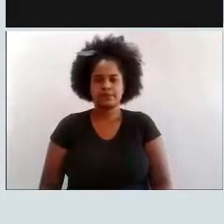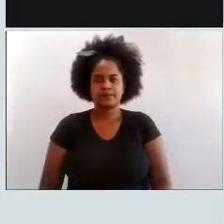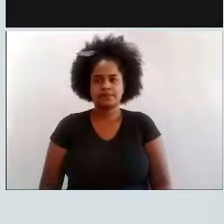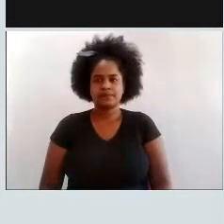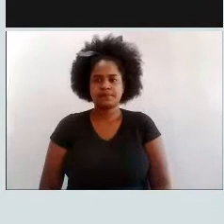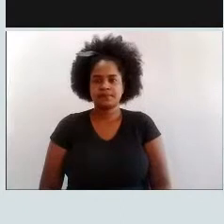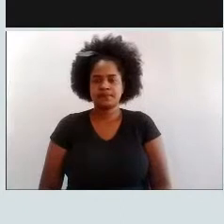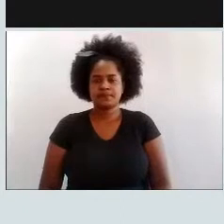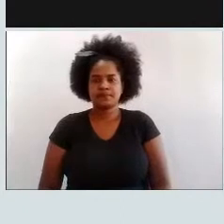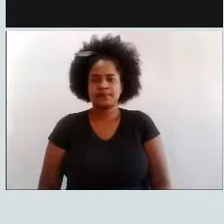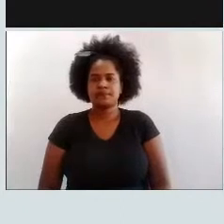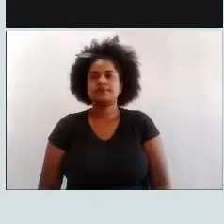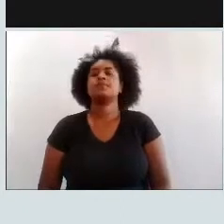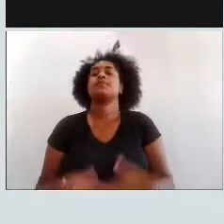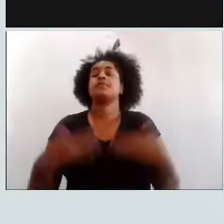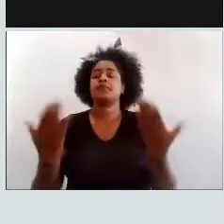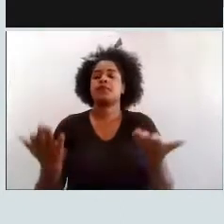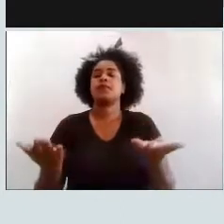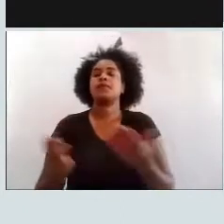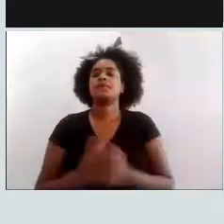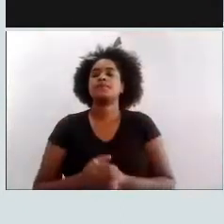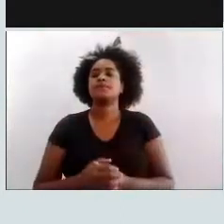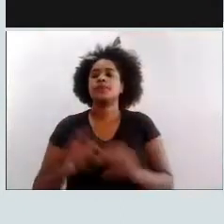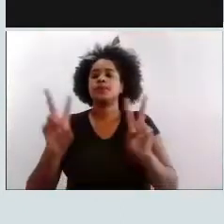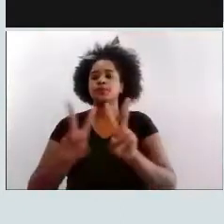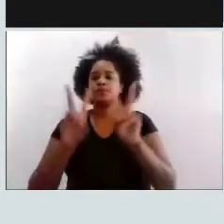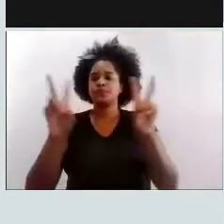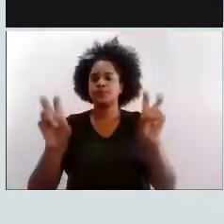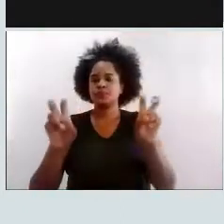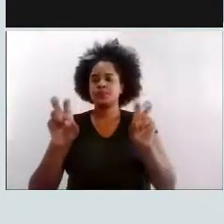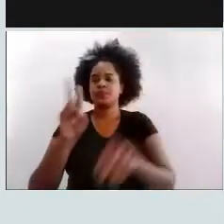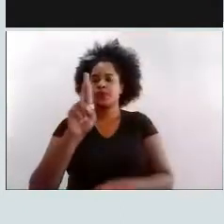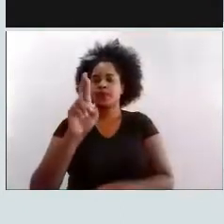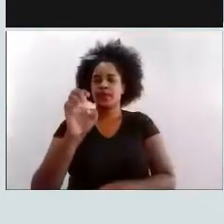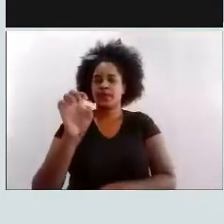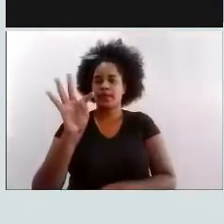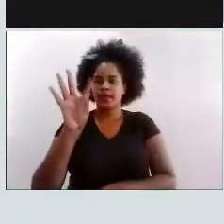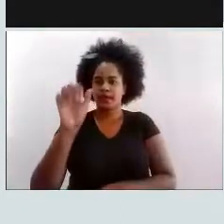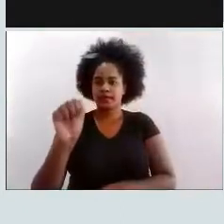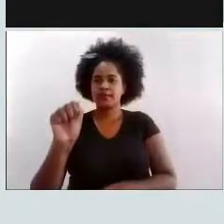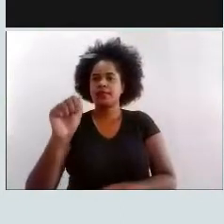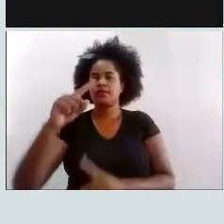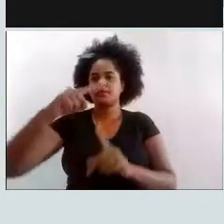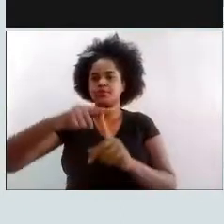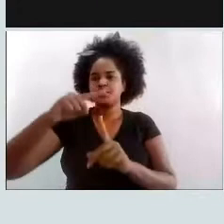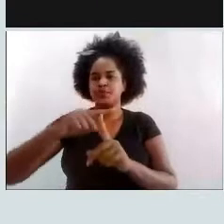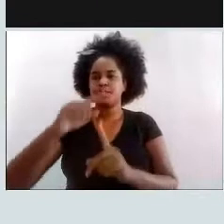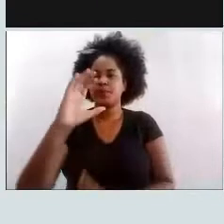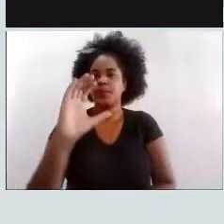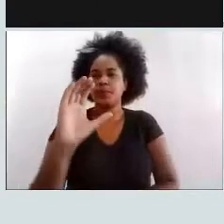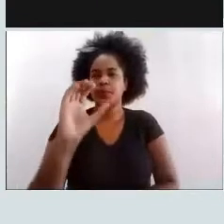E quando estamos falando em retas coincidentes?